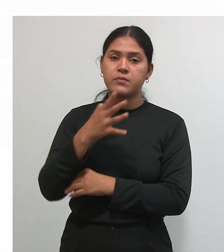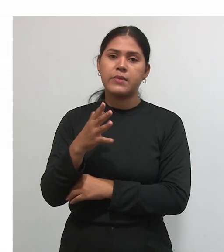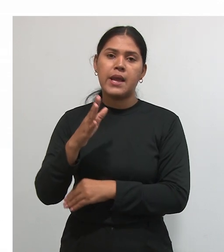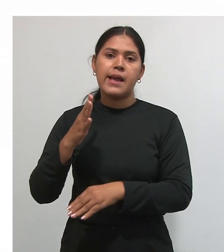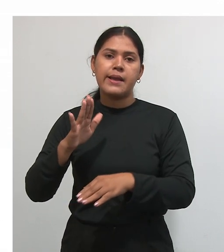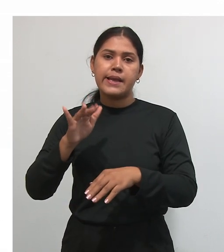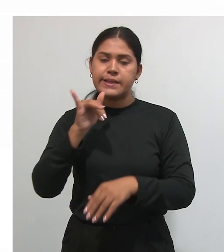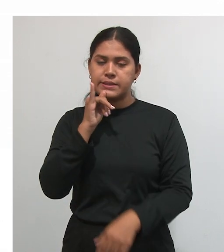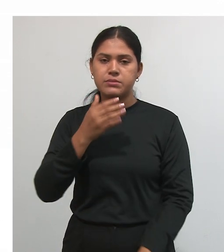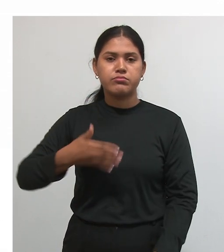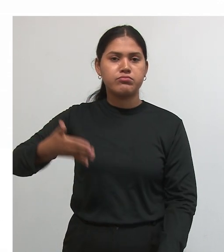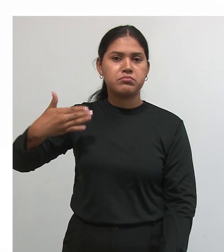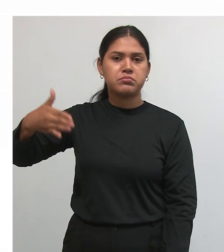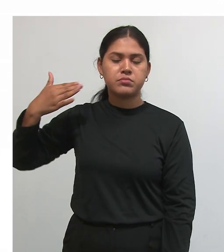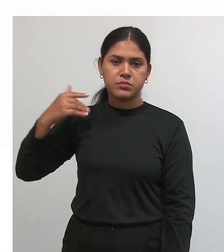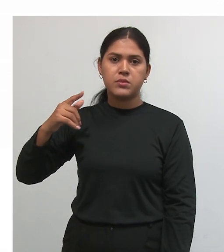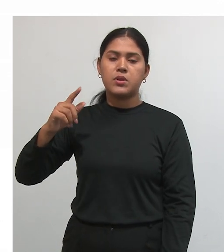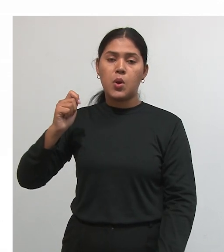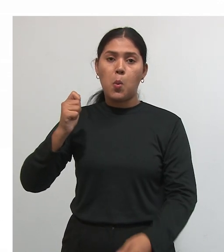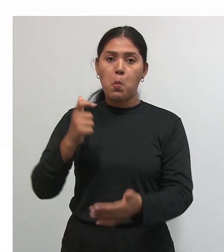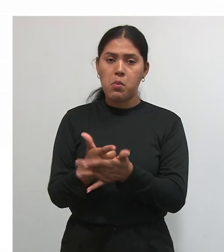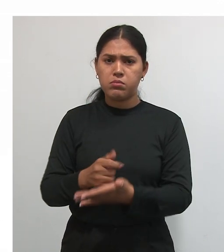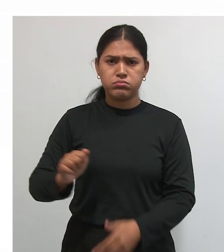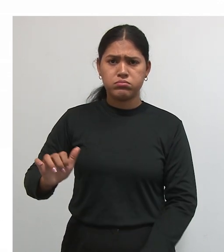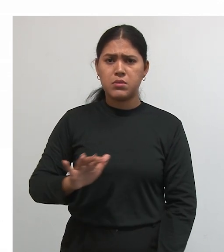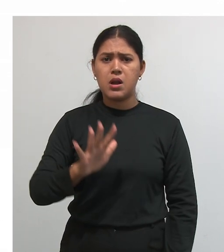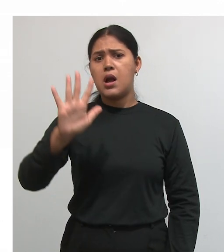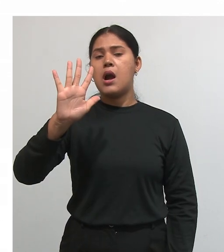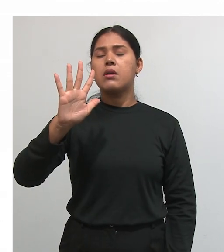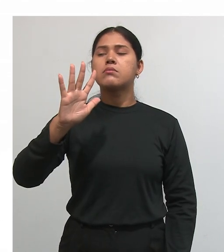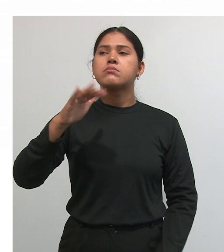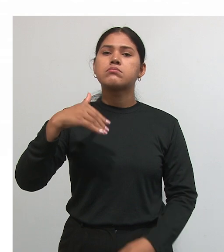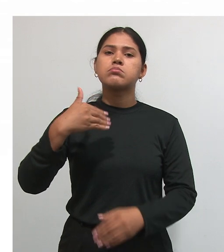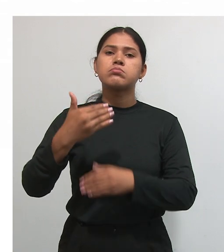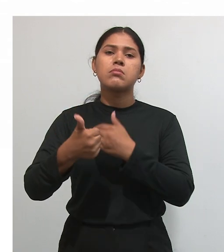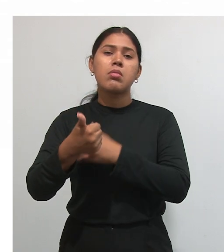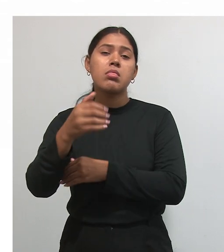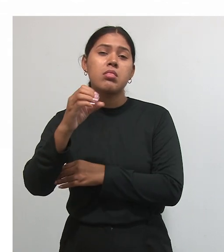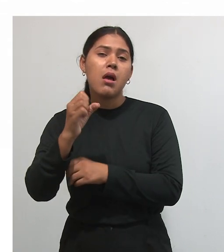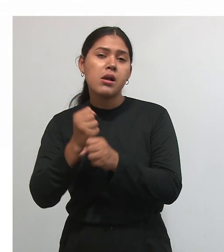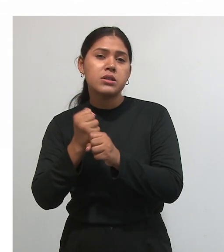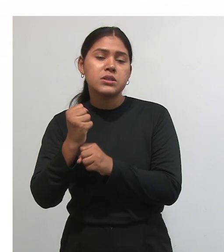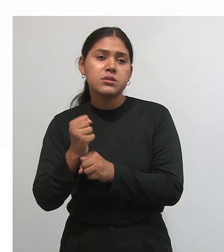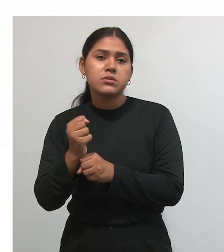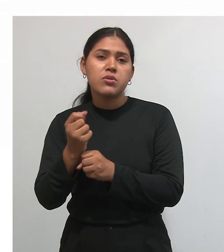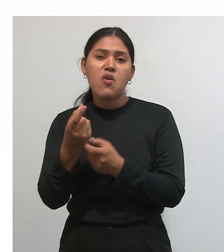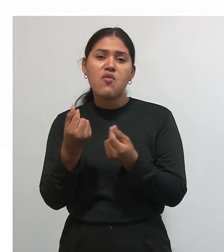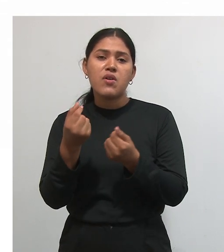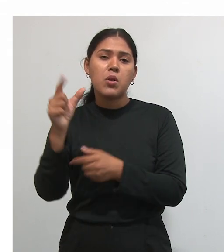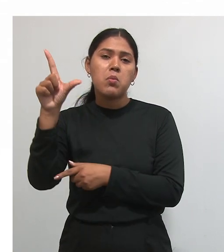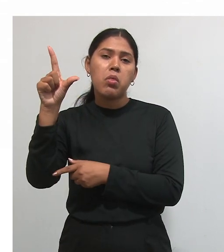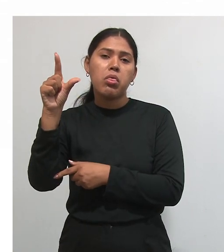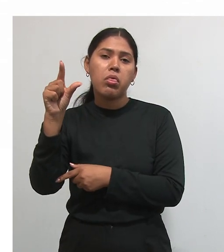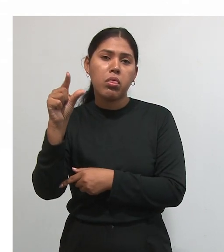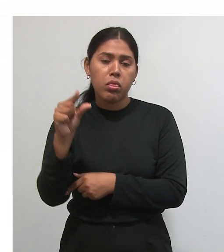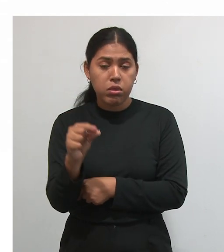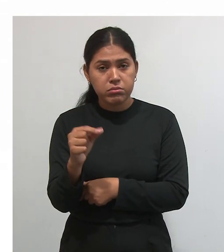preço de aquisição lá ele estava bem conservado e passou-se lá uns 10 anos, ninguém